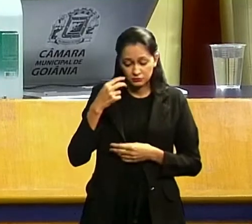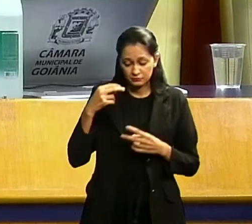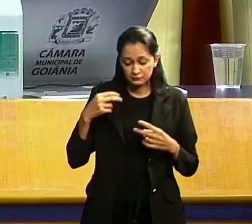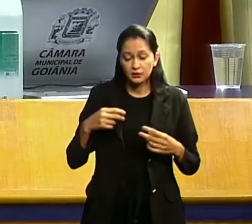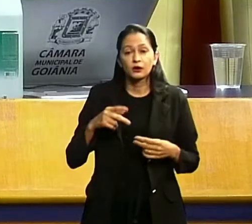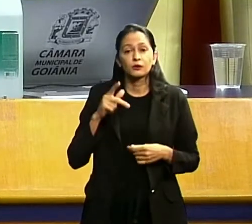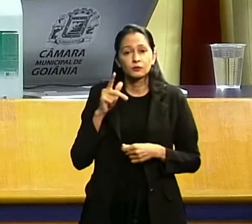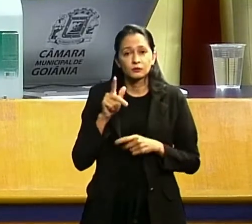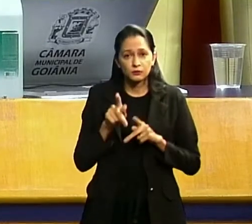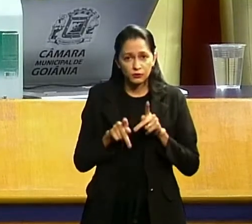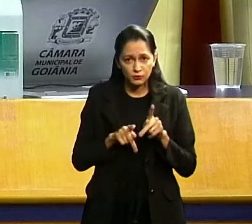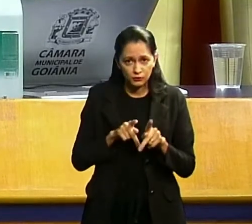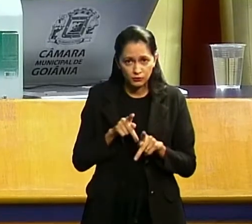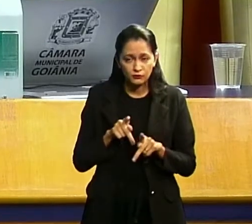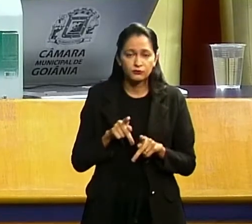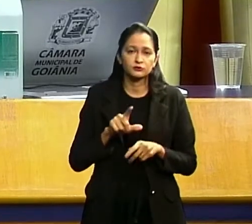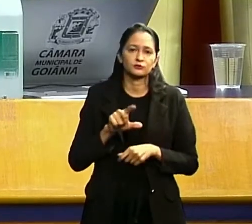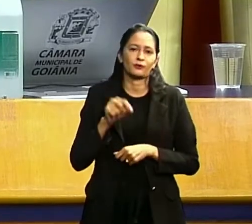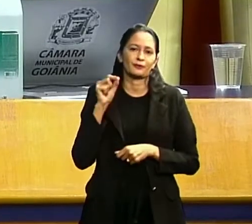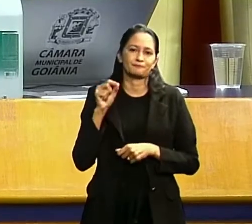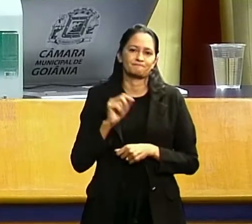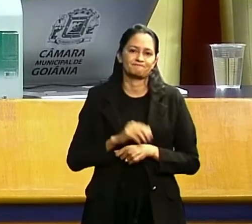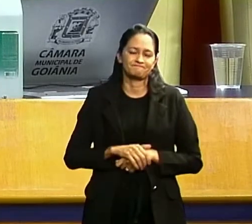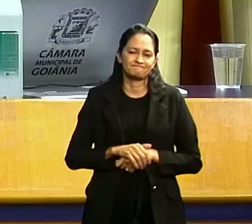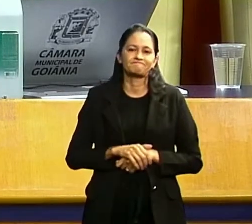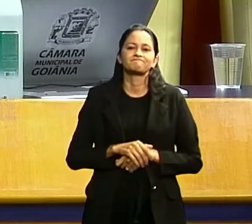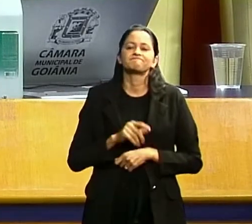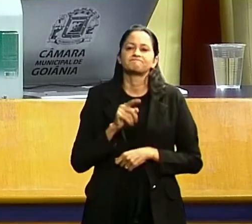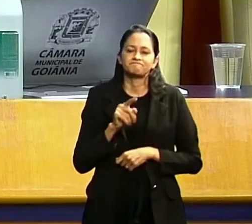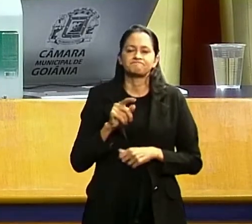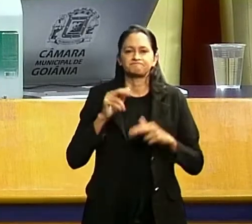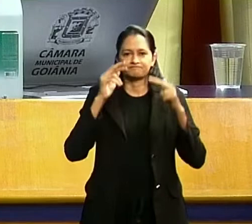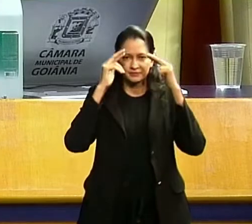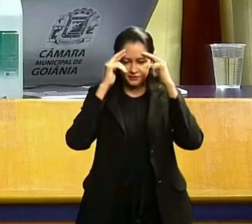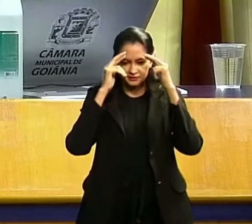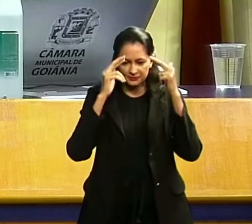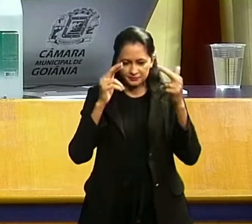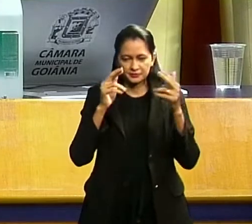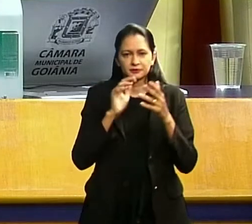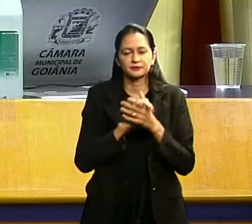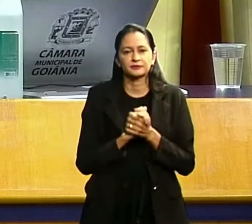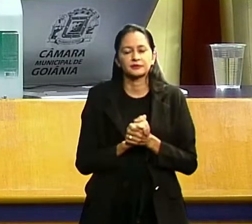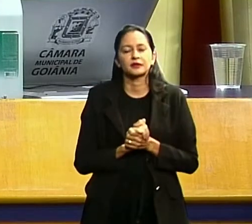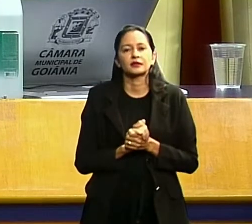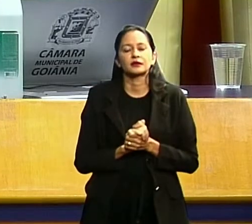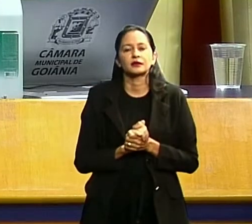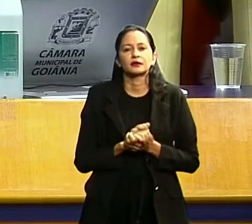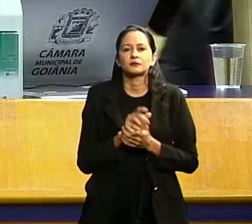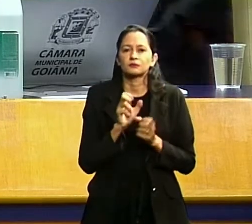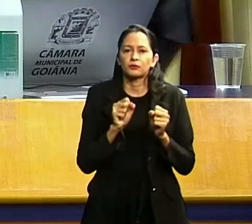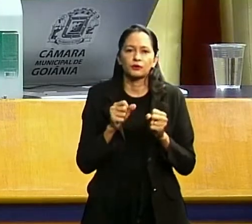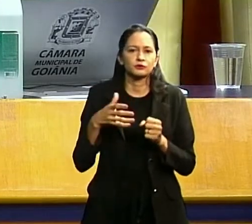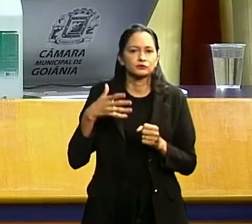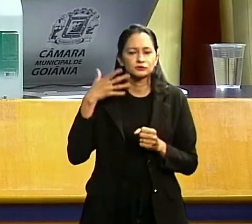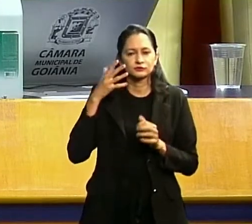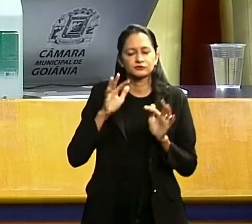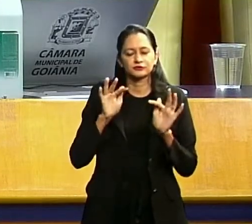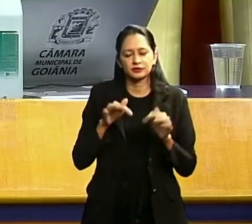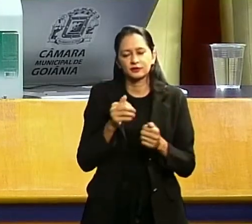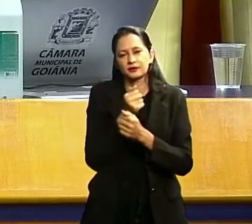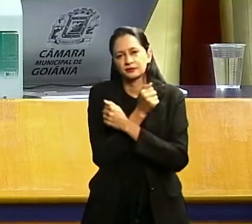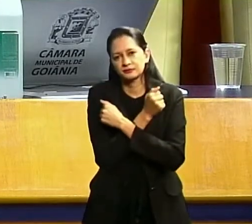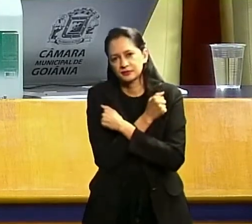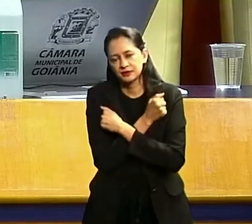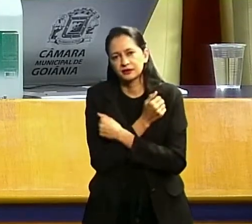o povo assim decidiu. E a senhora tem todo o nosso respeito. Portanto, as suas considerações finais e um